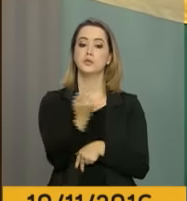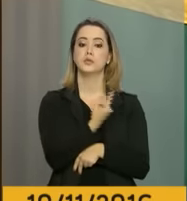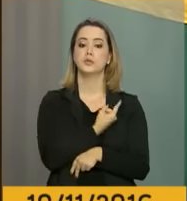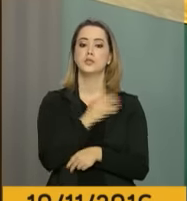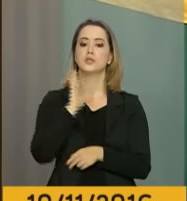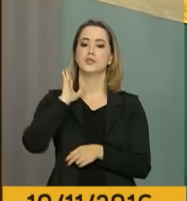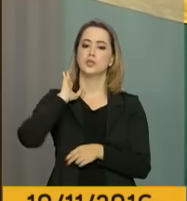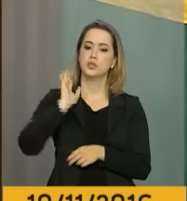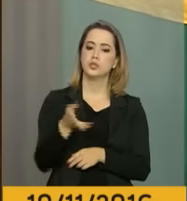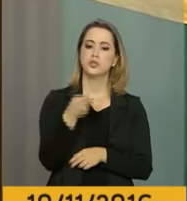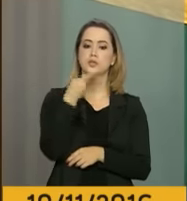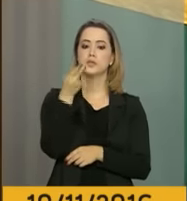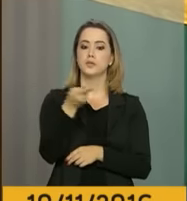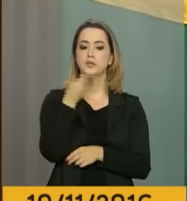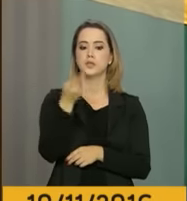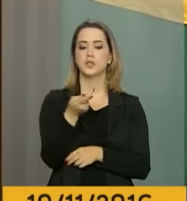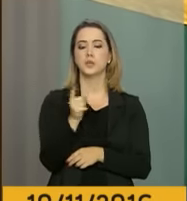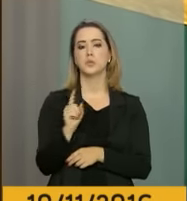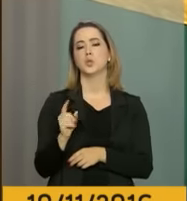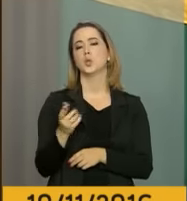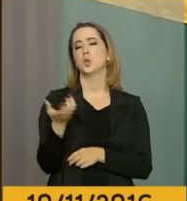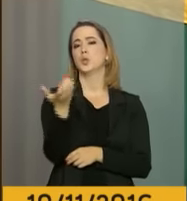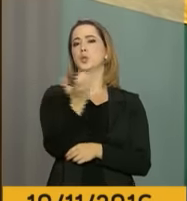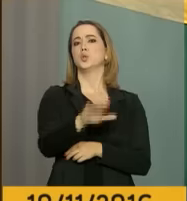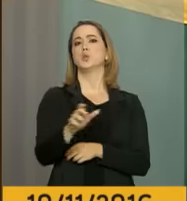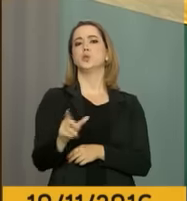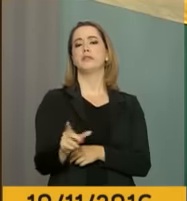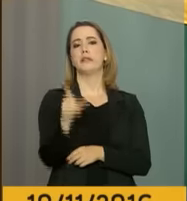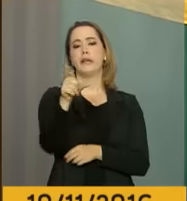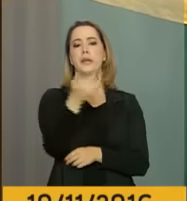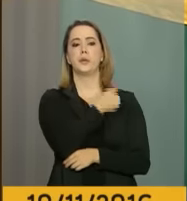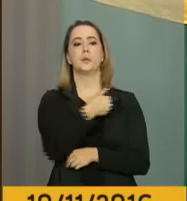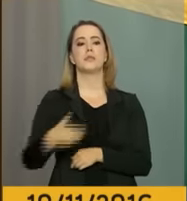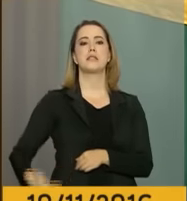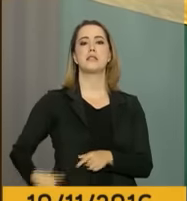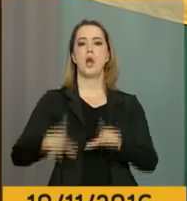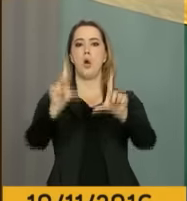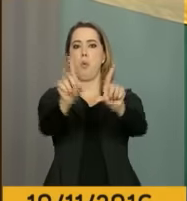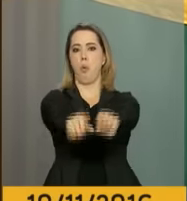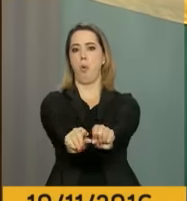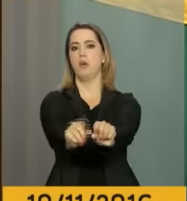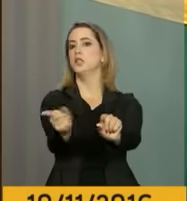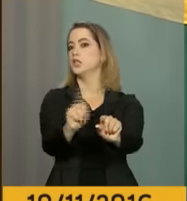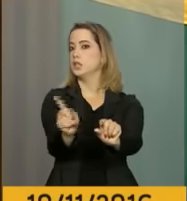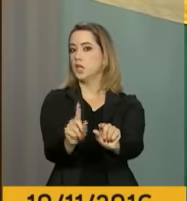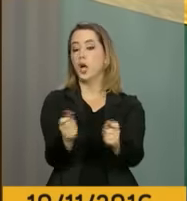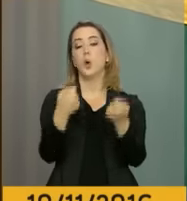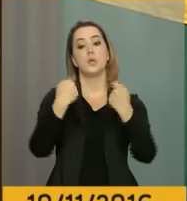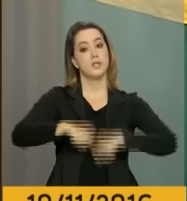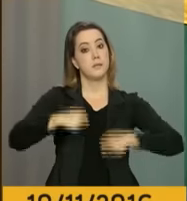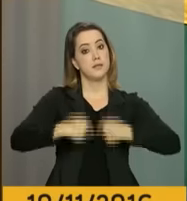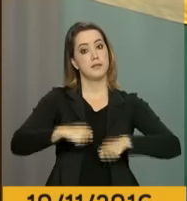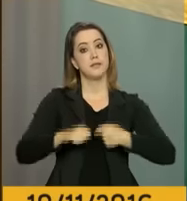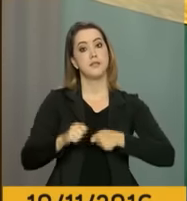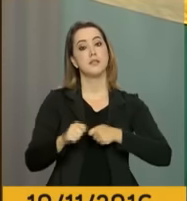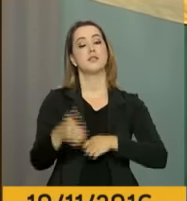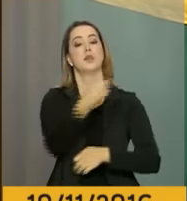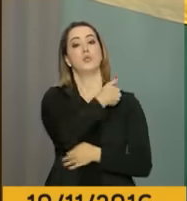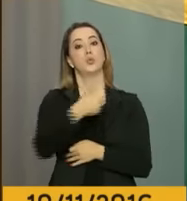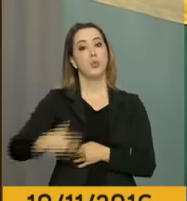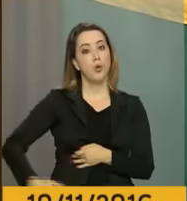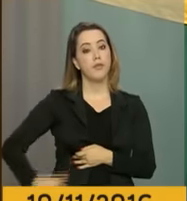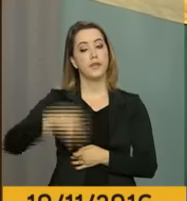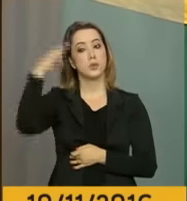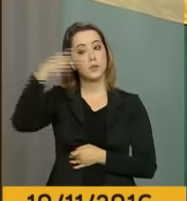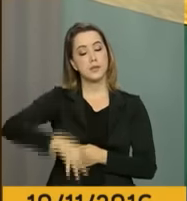tenho dito com frequência, nós não queremos um Estado mínimo, um Estado necessário. Nós queremos um Estado eficiente. O que as pessoas mais